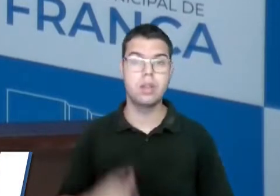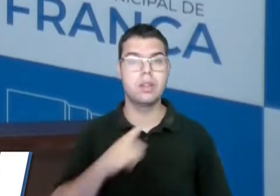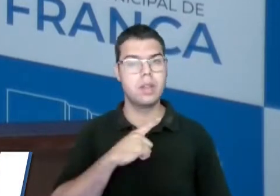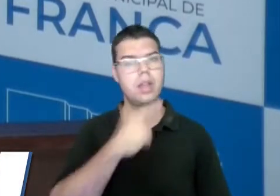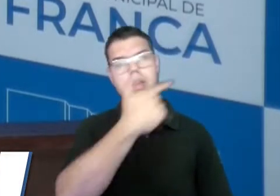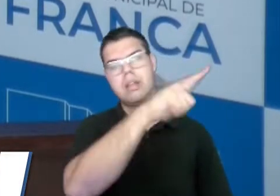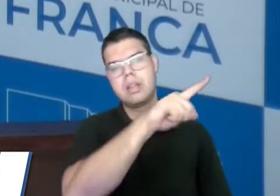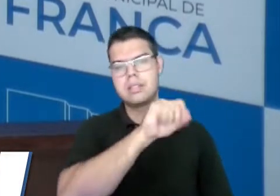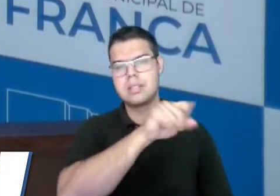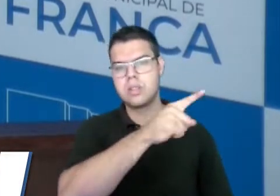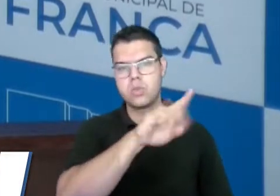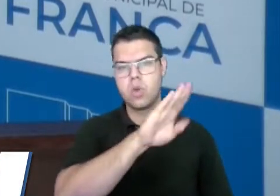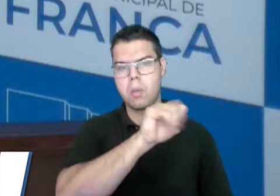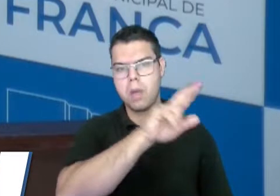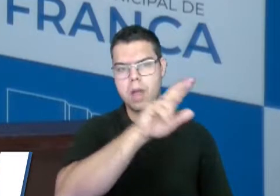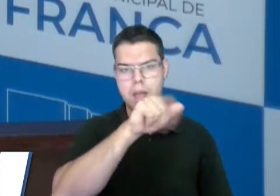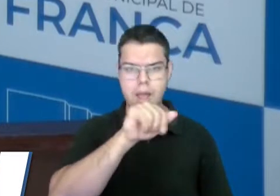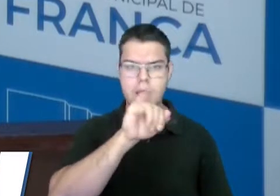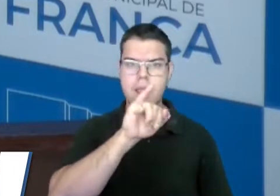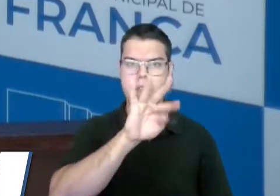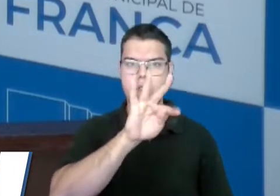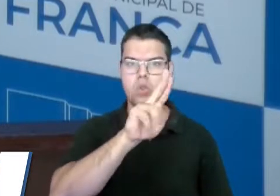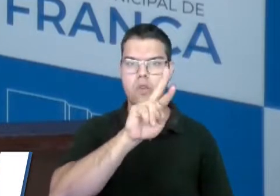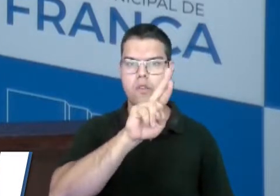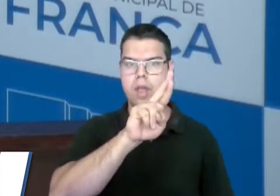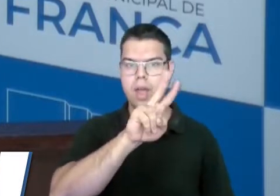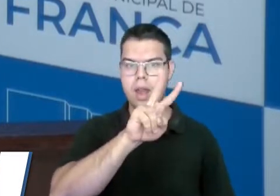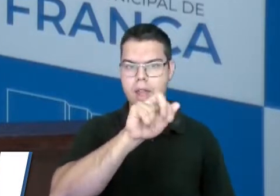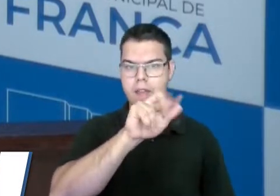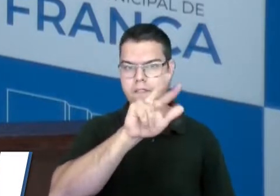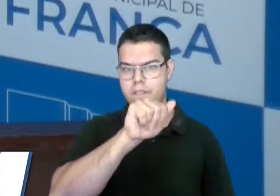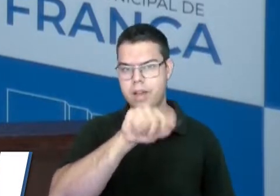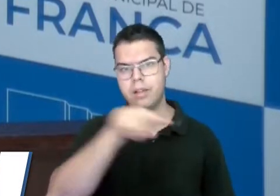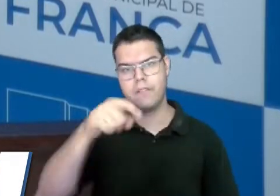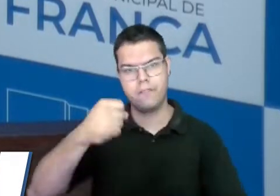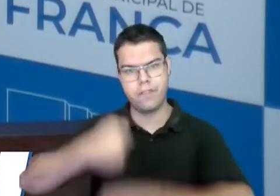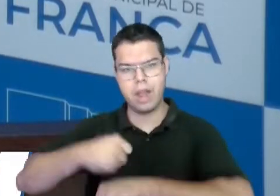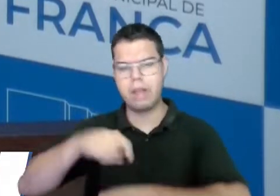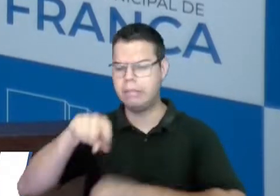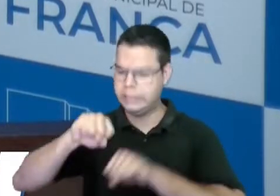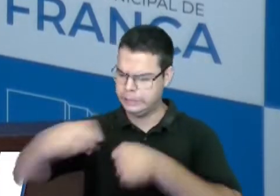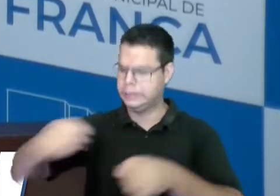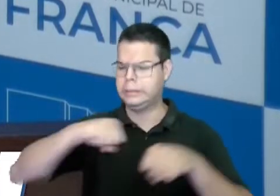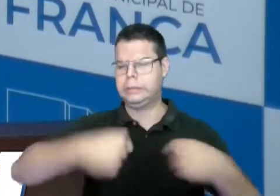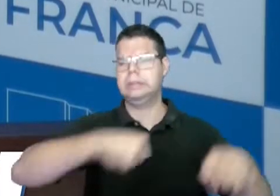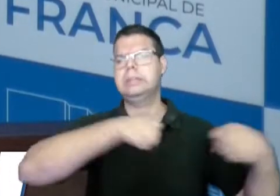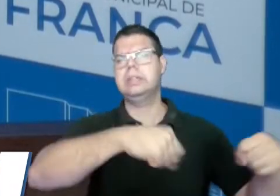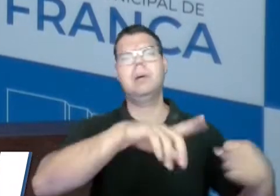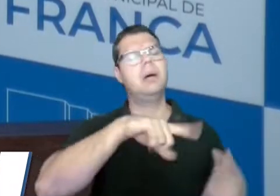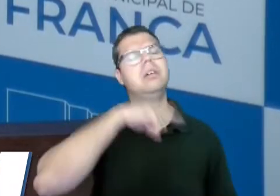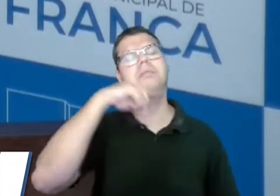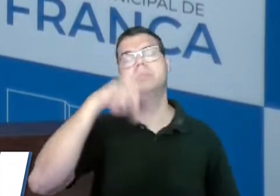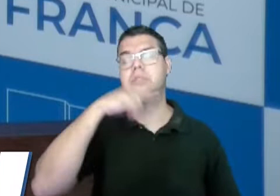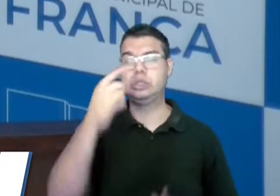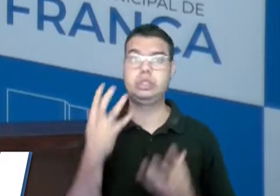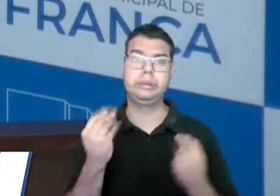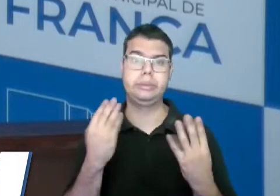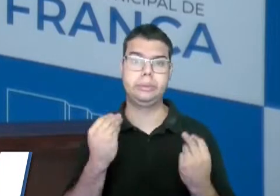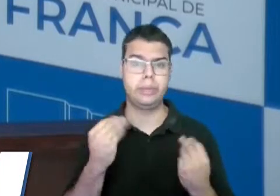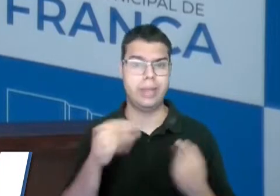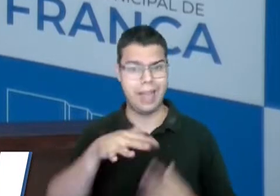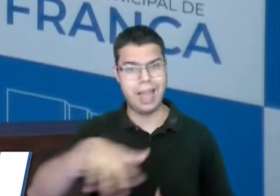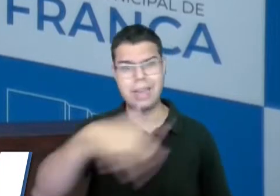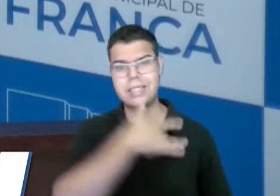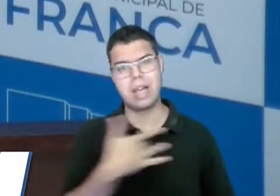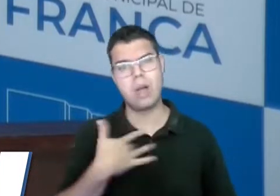se desdobram, fazem o possível, mas não dão conta. A demanda da saúde é sempre